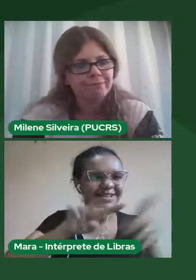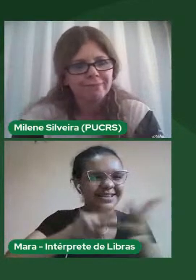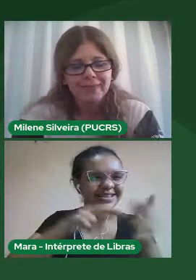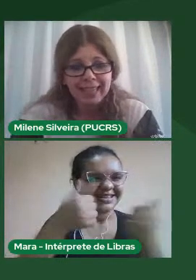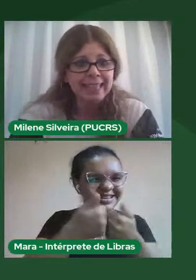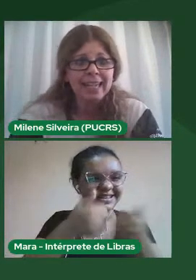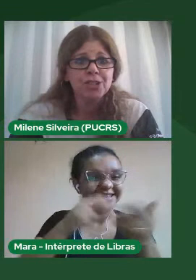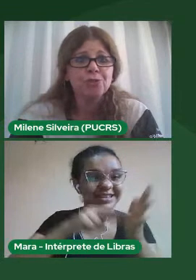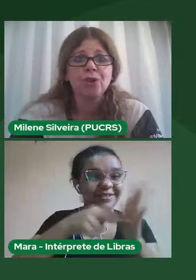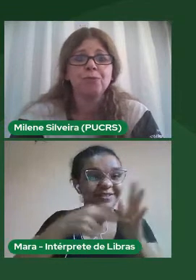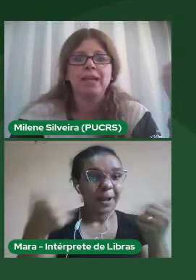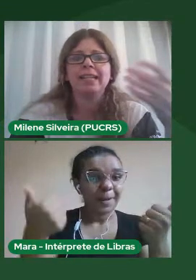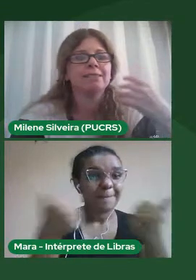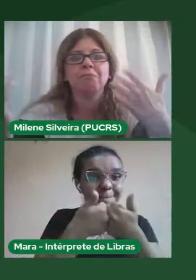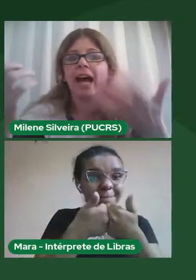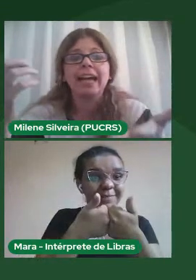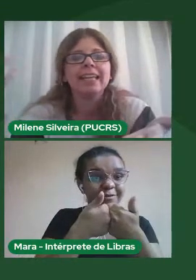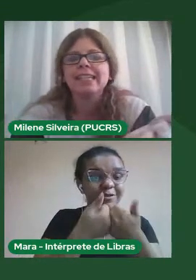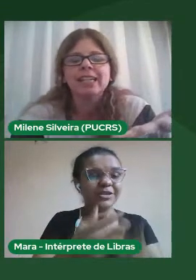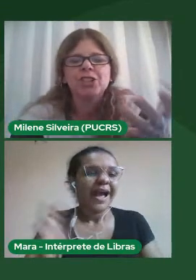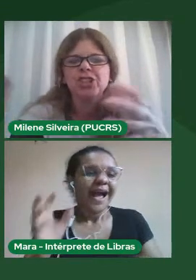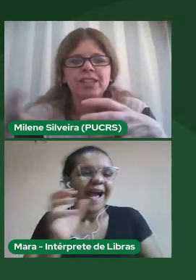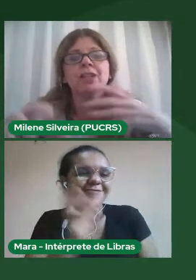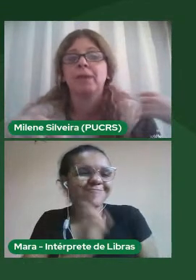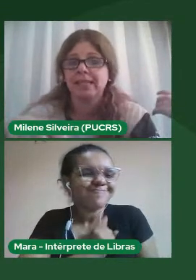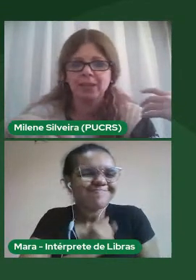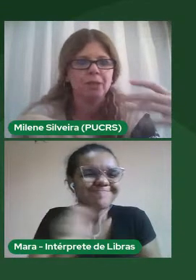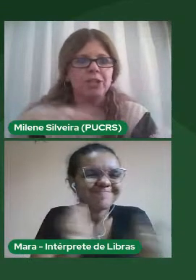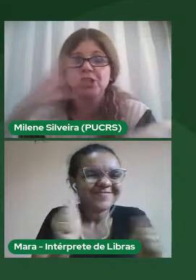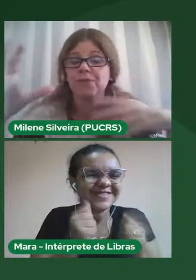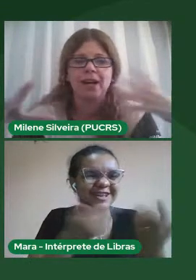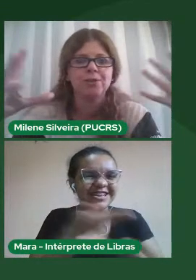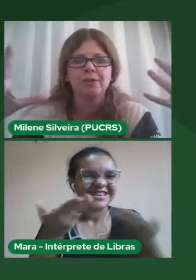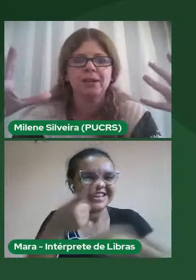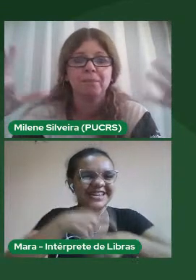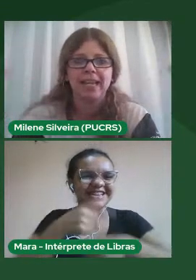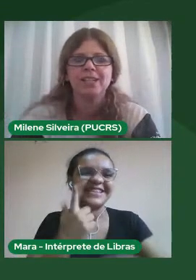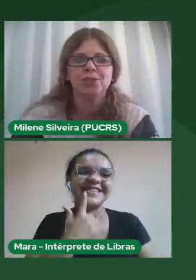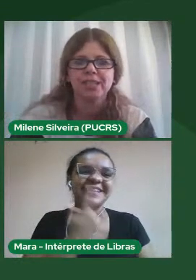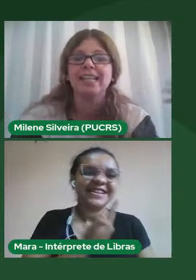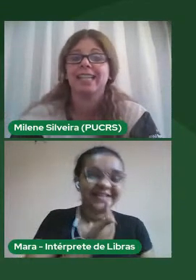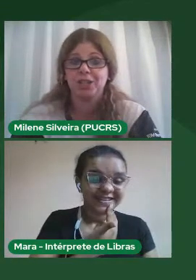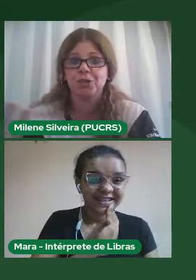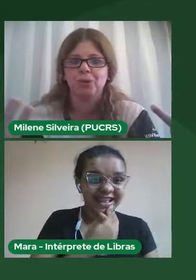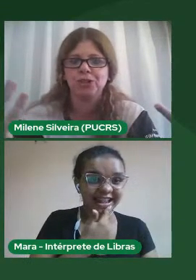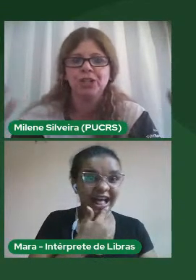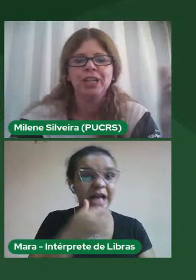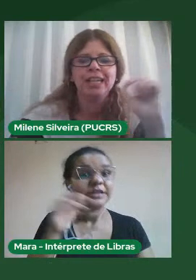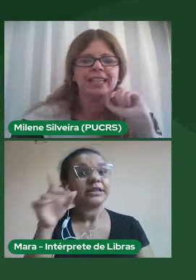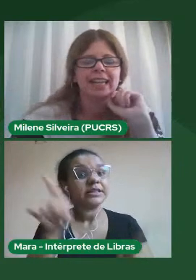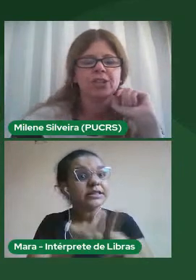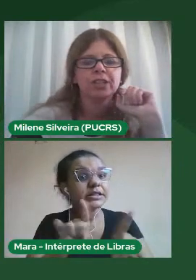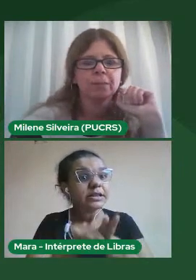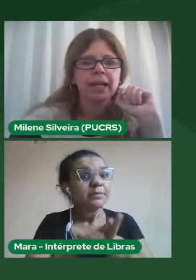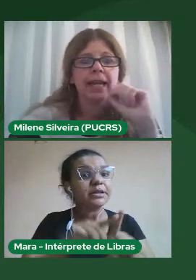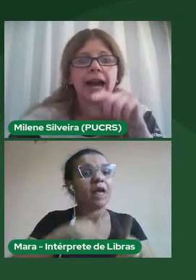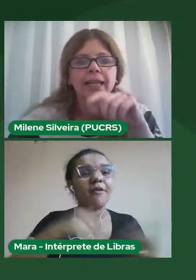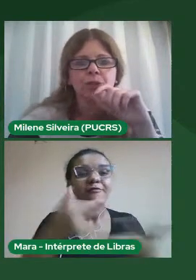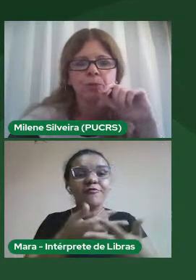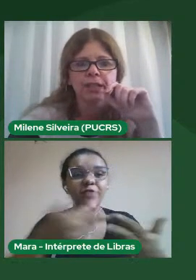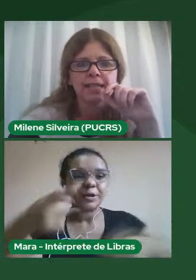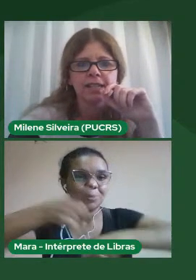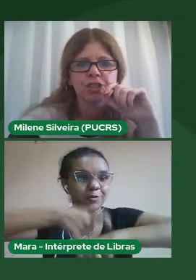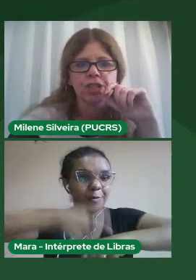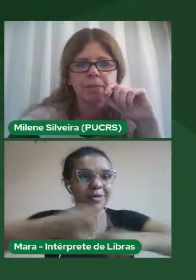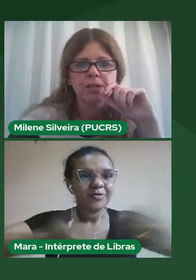adora interagir nos coffee breaks. Esse ano, a gente, ano passado, também a gente teve vários breaks sociais, é que a gente pôde interagir também.